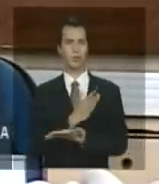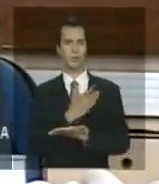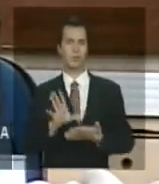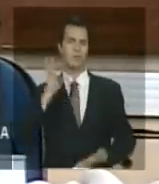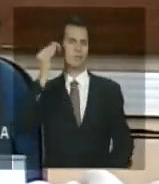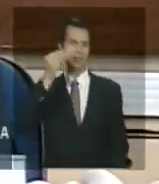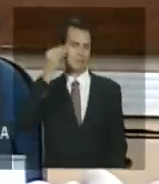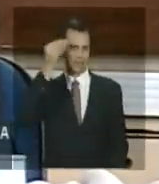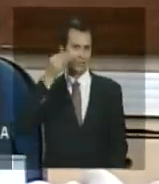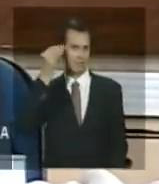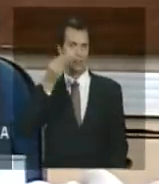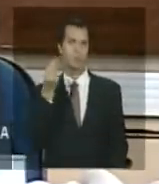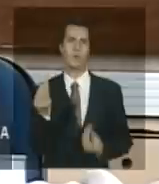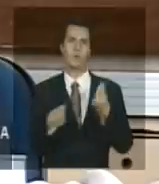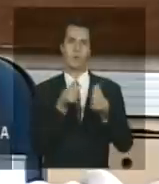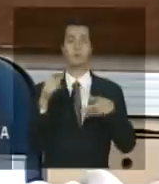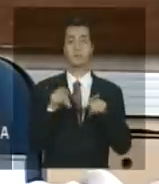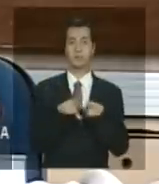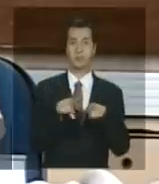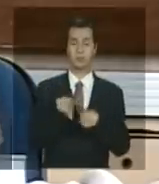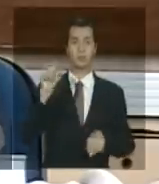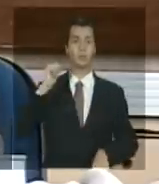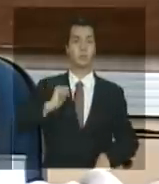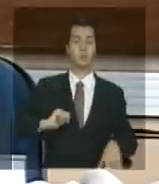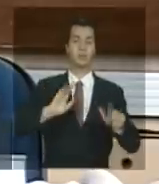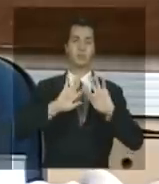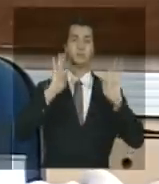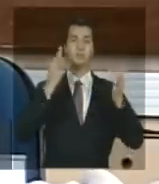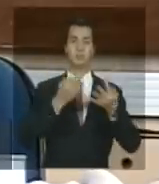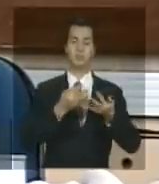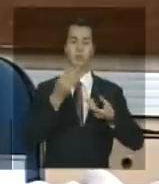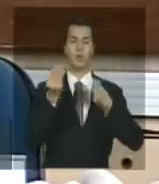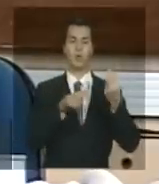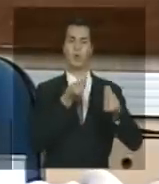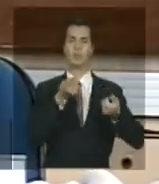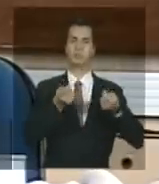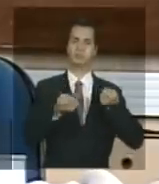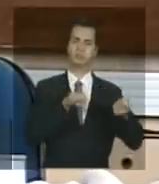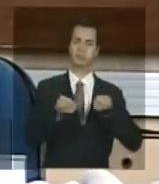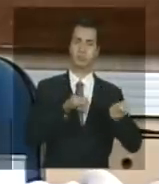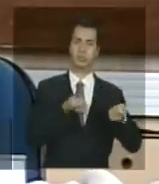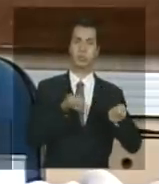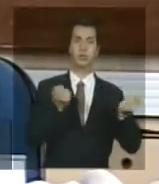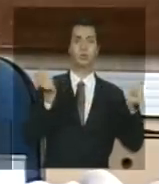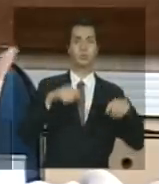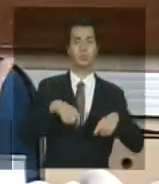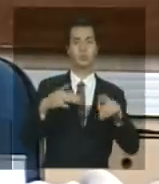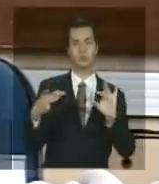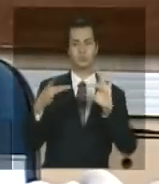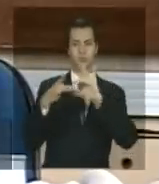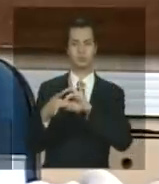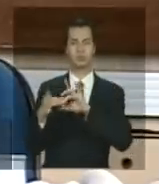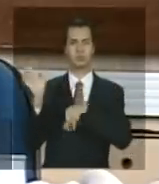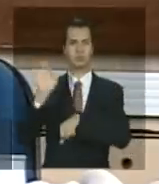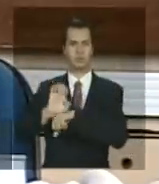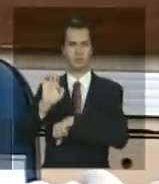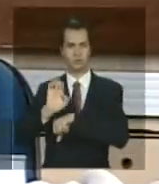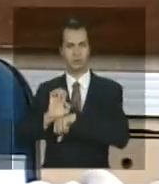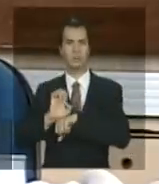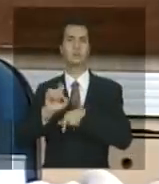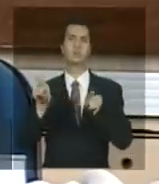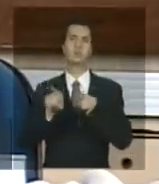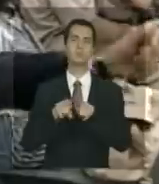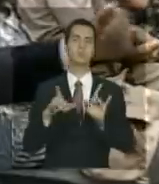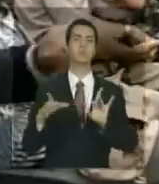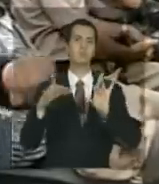gerir o programa Bolsa Família em conjunto com estados, mas principalmente municípios.